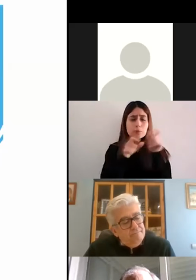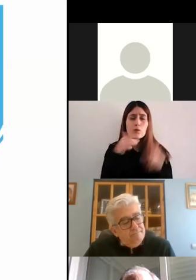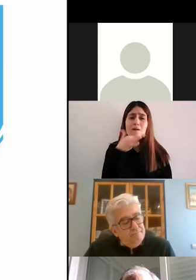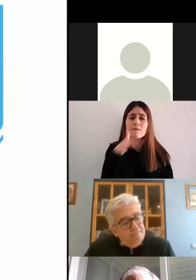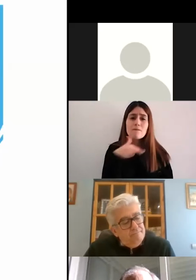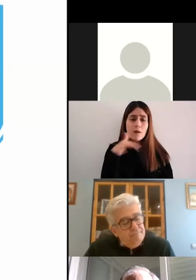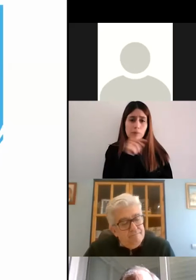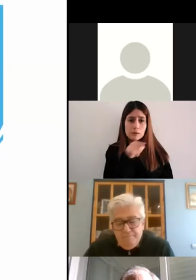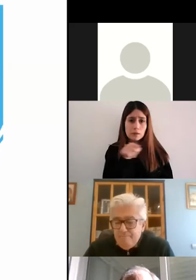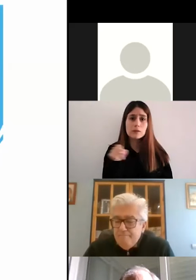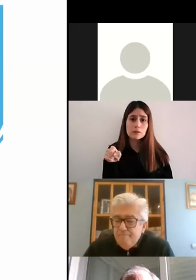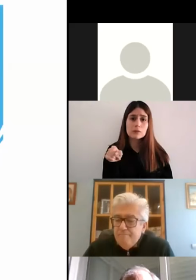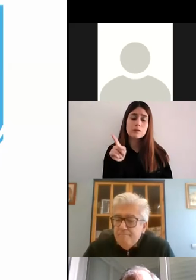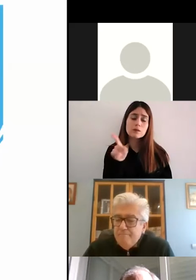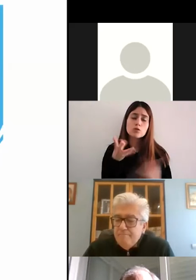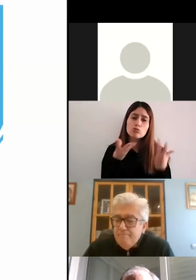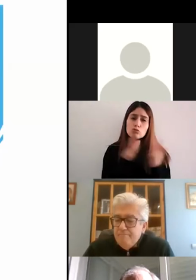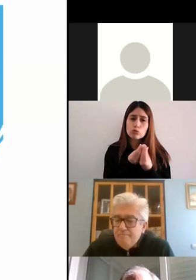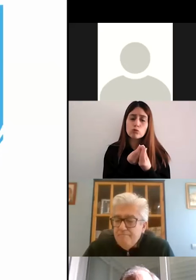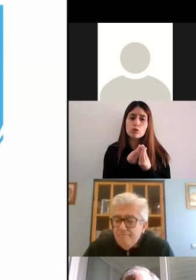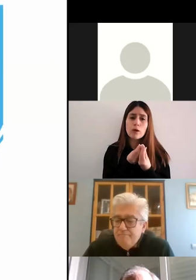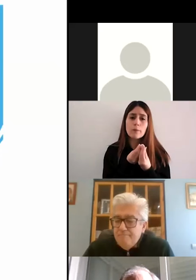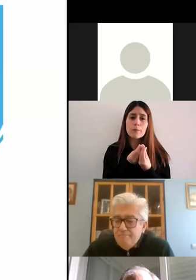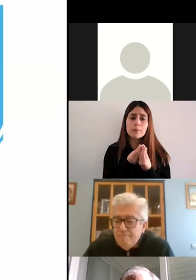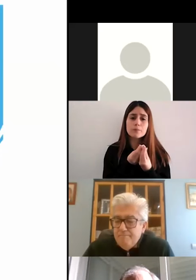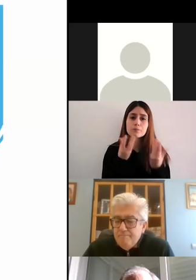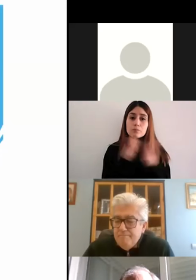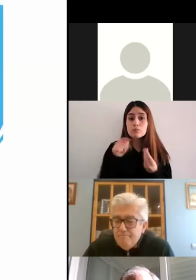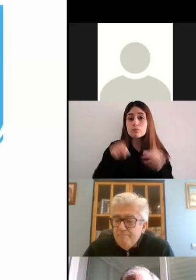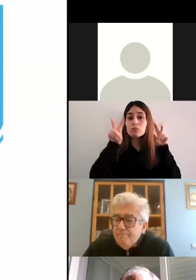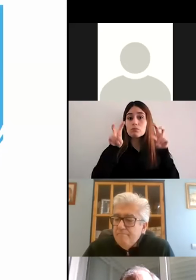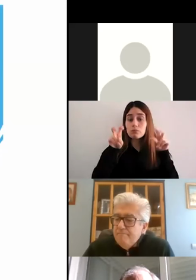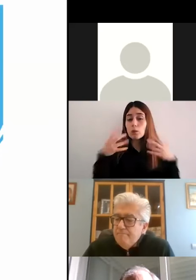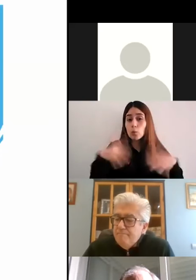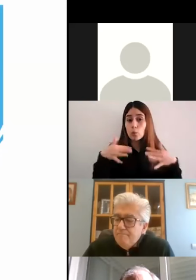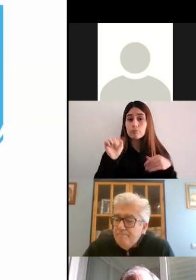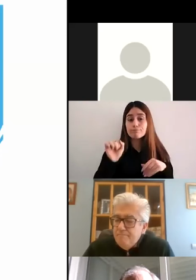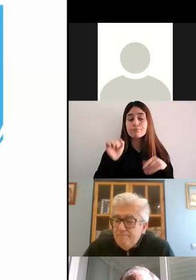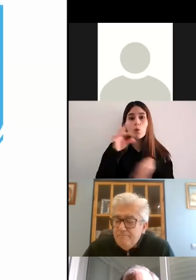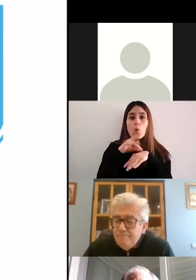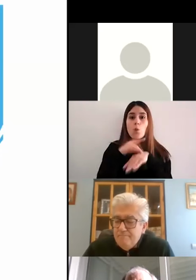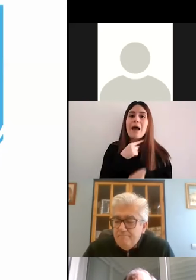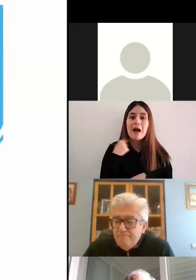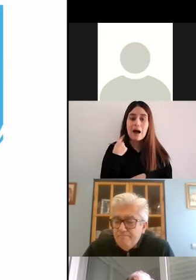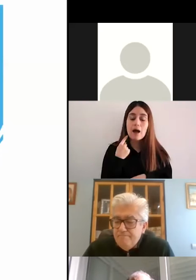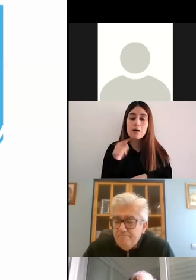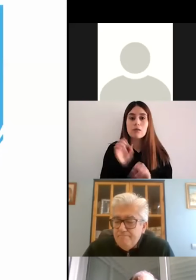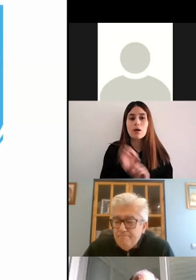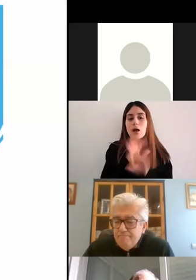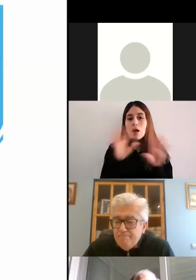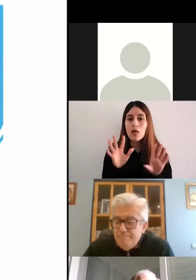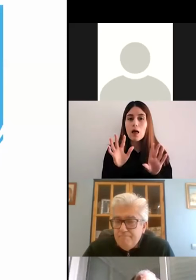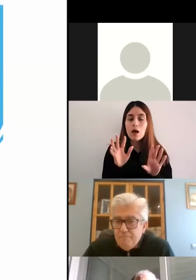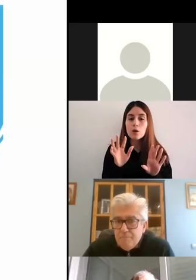famílias que se juntam a este grande tema que são as doenças raras e que constituem, sem dúvida,